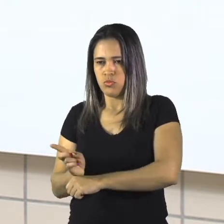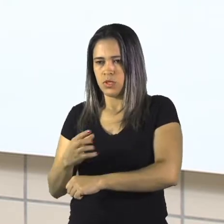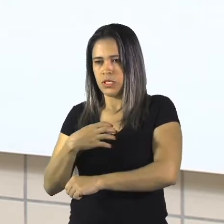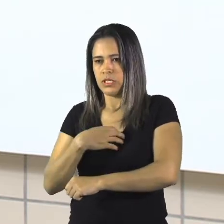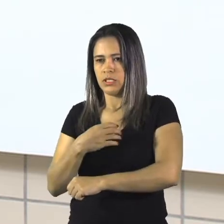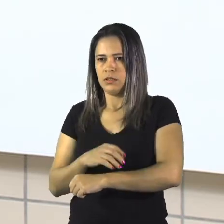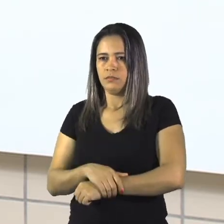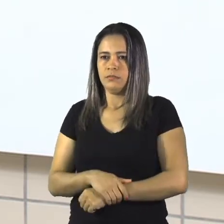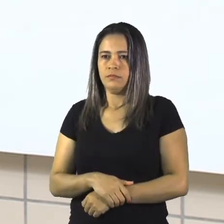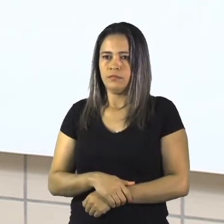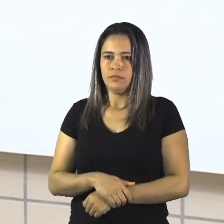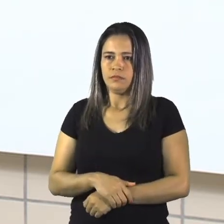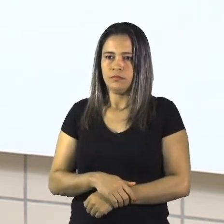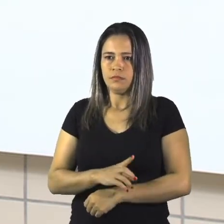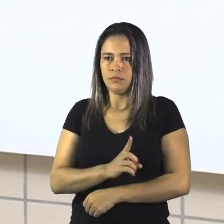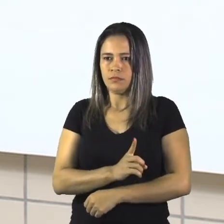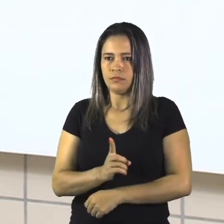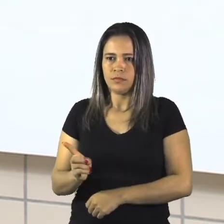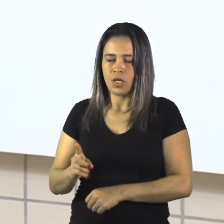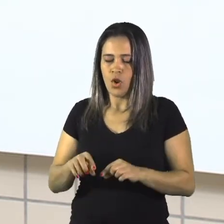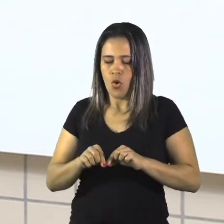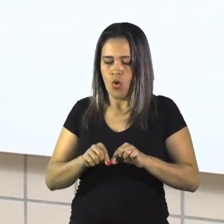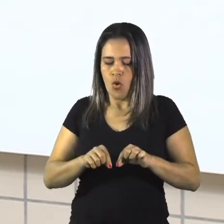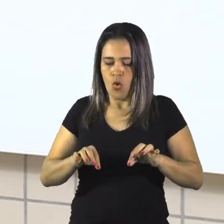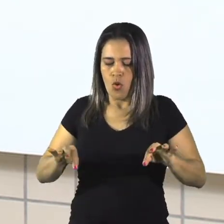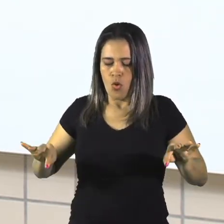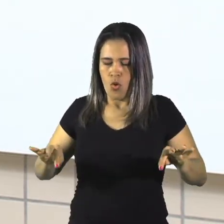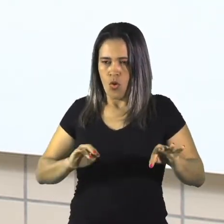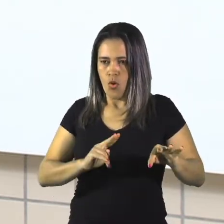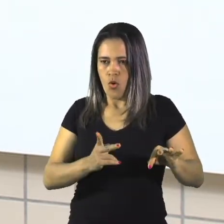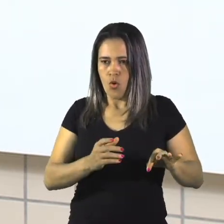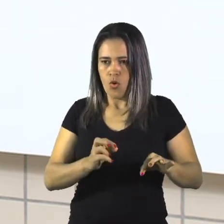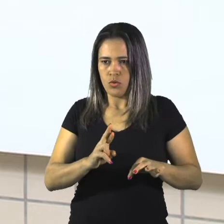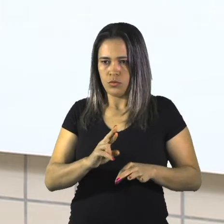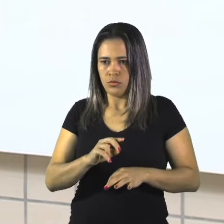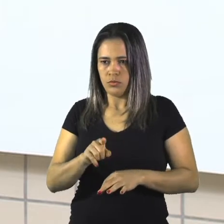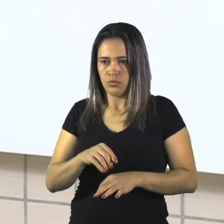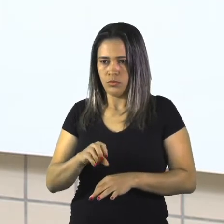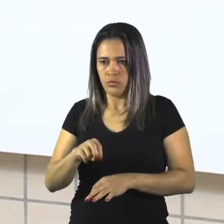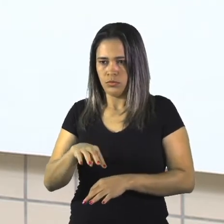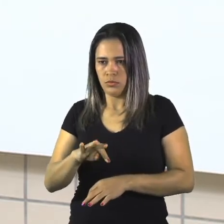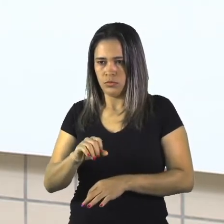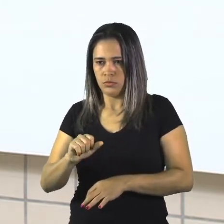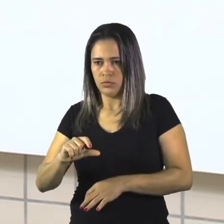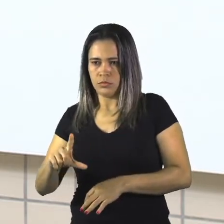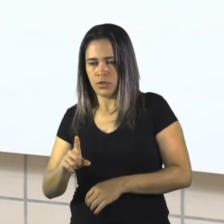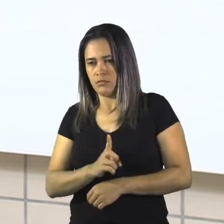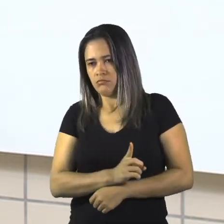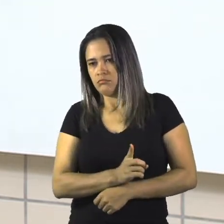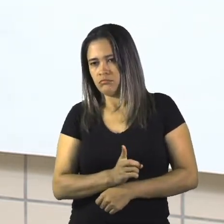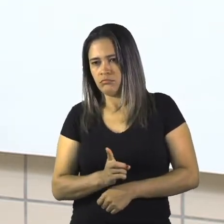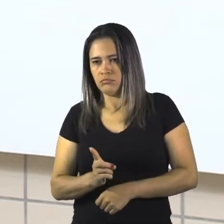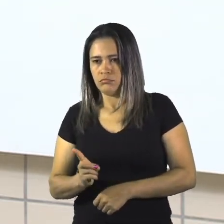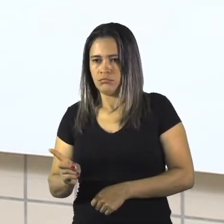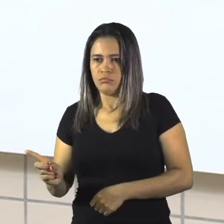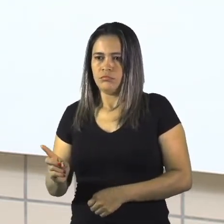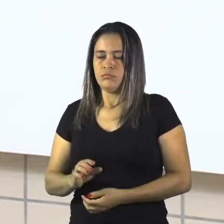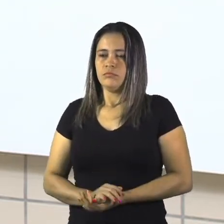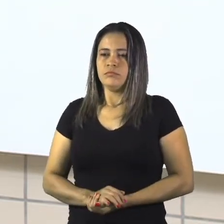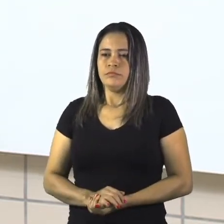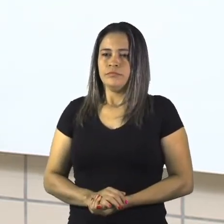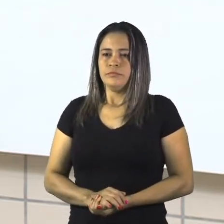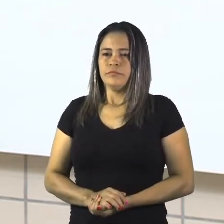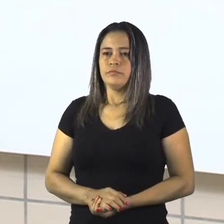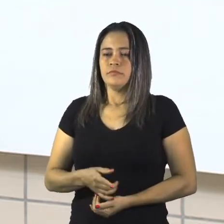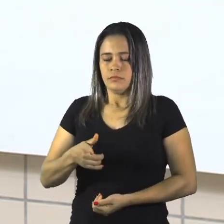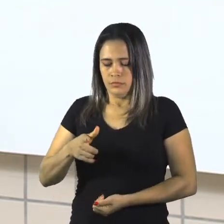qual sentido é esse? Sentido horizontal. E ele vai andar para a direita. E ele vai precisar andar mais outra quadra.